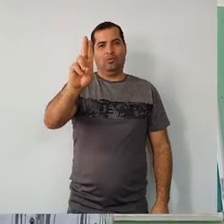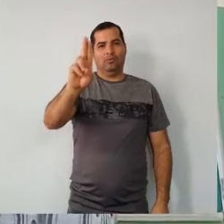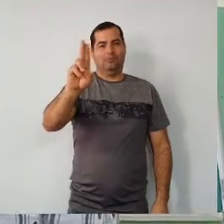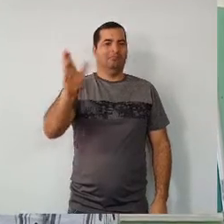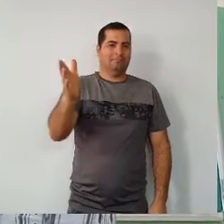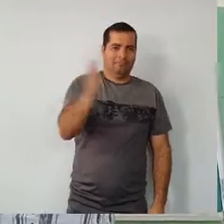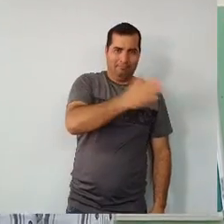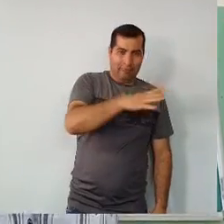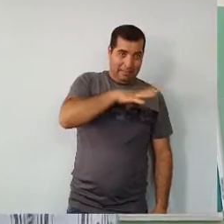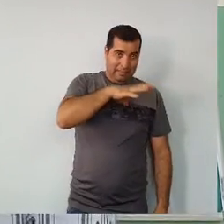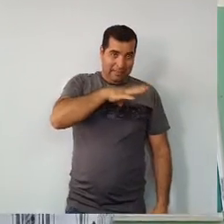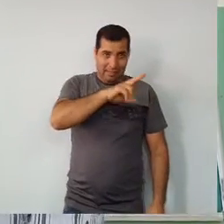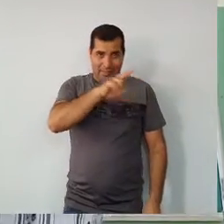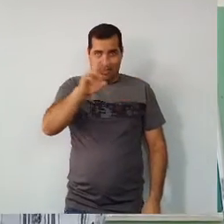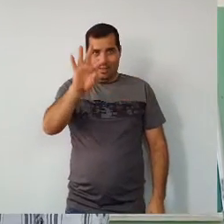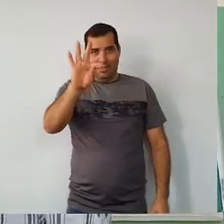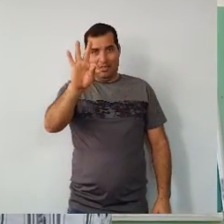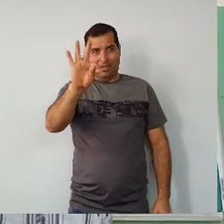tatuí,